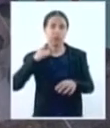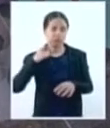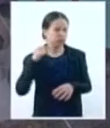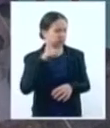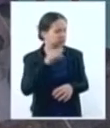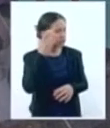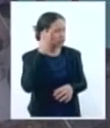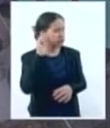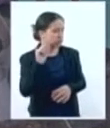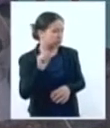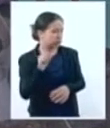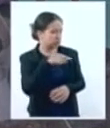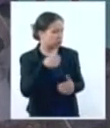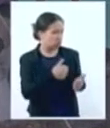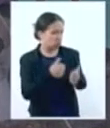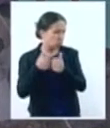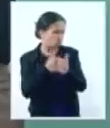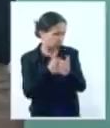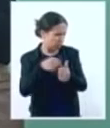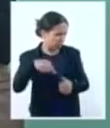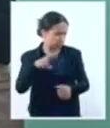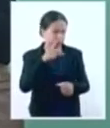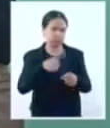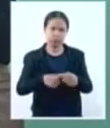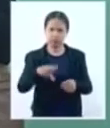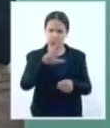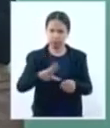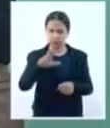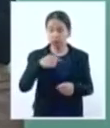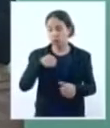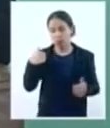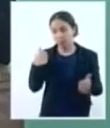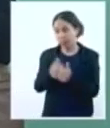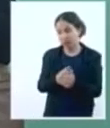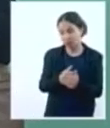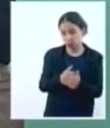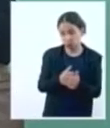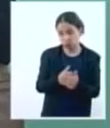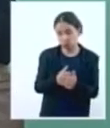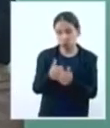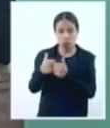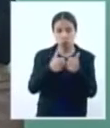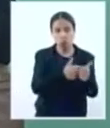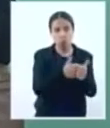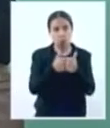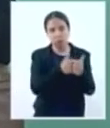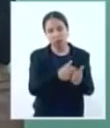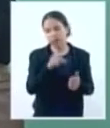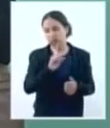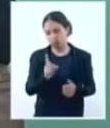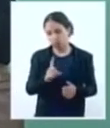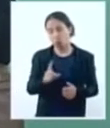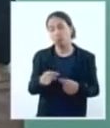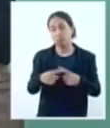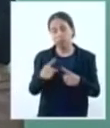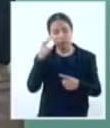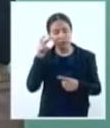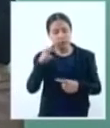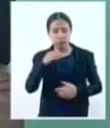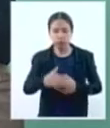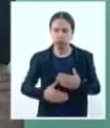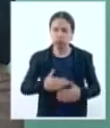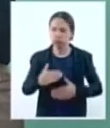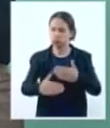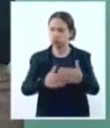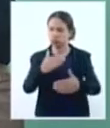esse processo aqui no município? Tem acompanhado? Eu não tenho acompanhado tão de perto, mas eu tenho acompanhado essa evolução. Né? Mais recente. Mais recente,